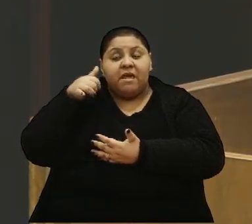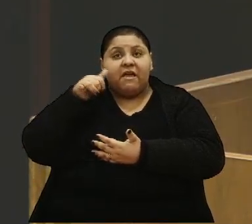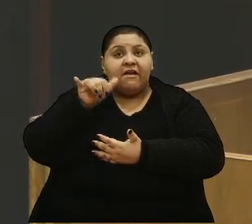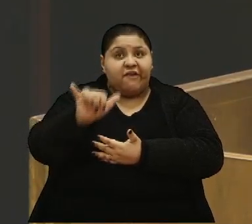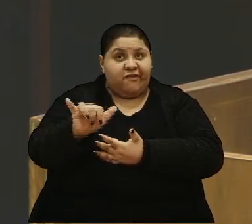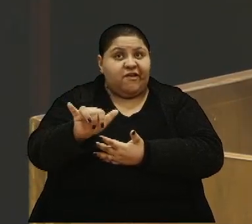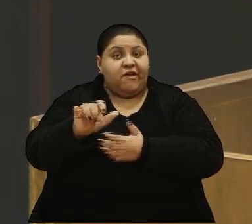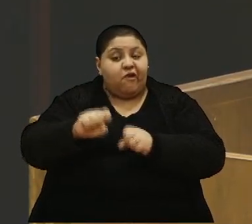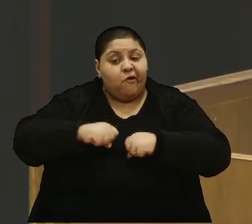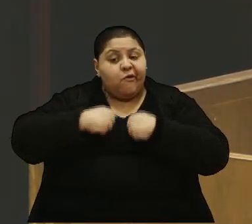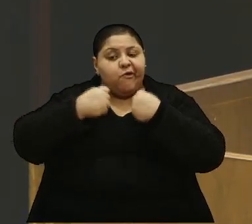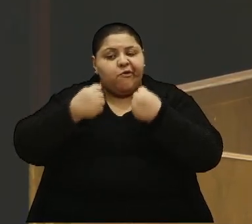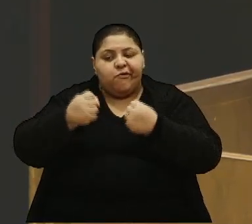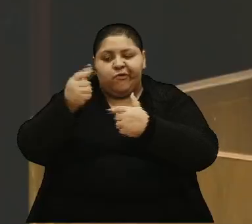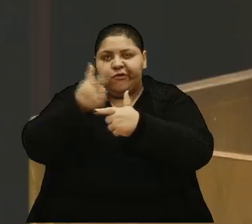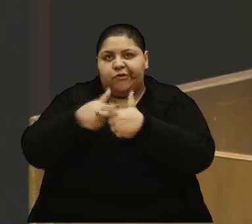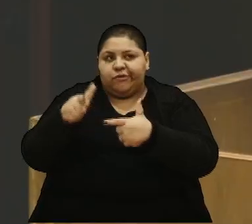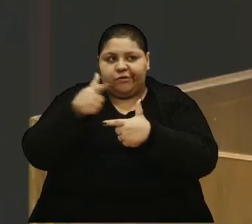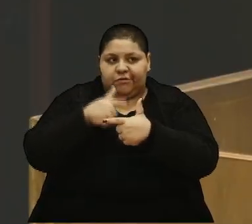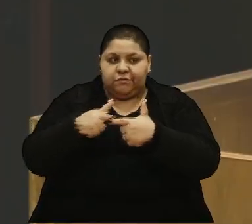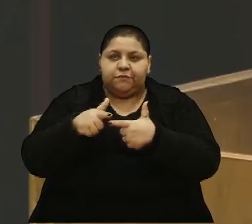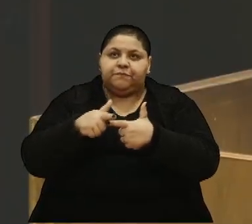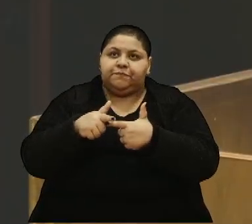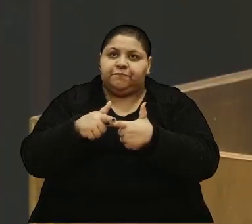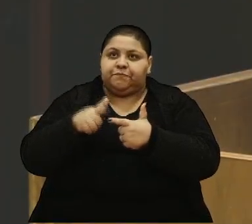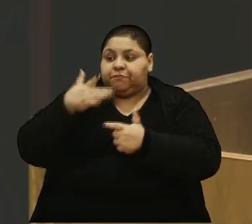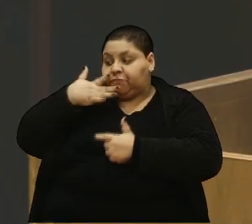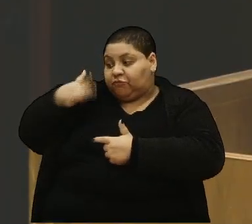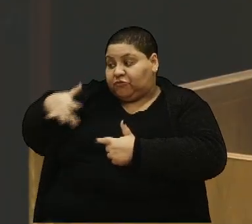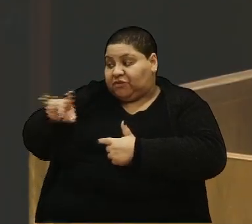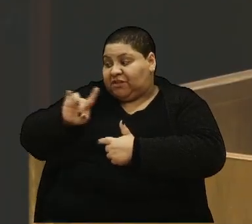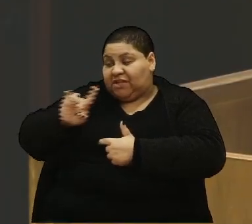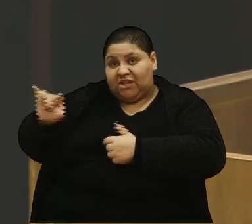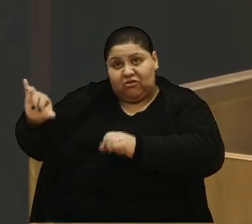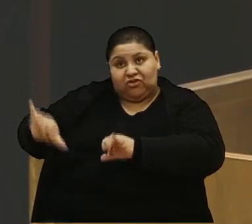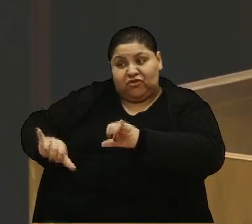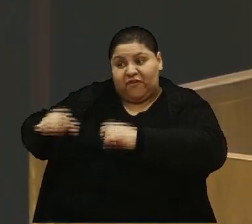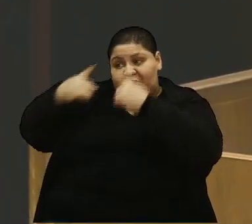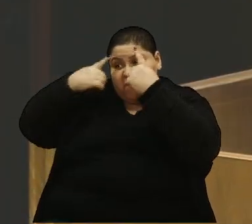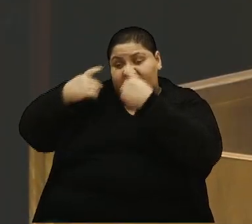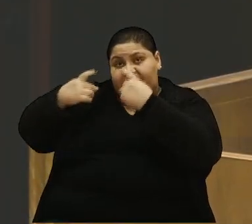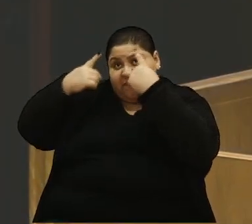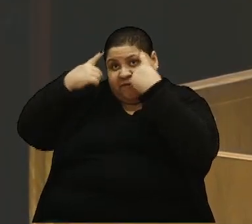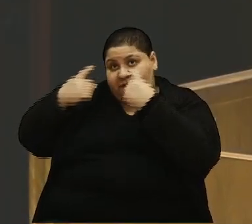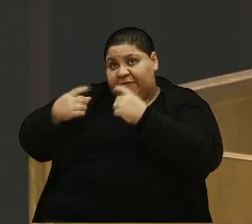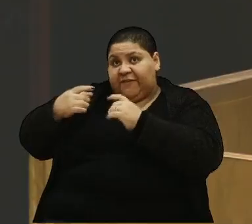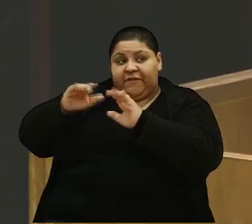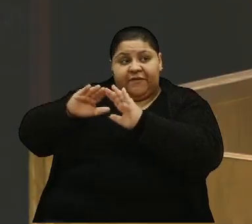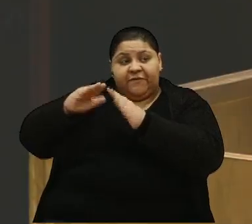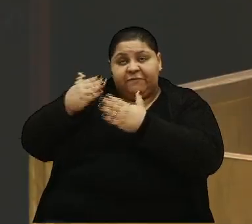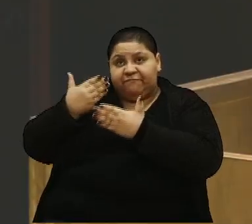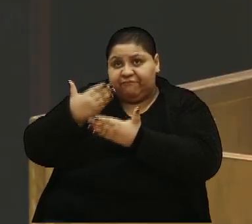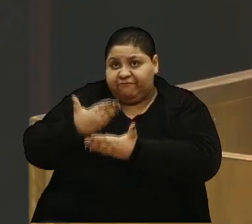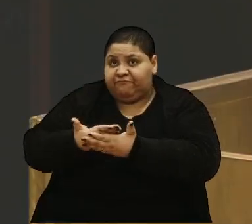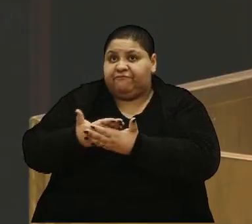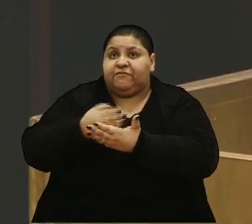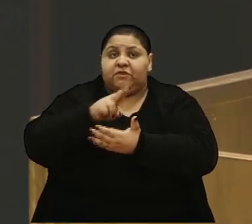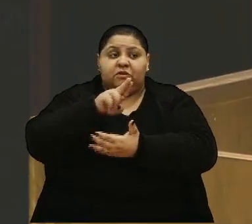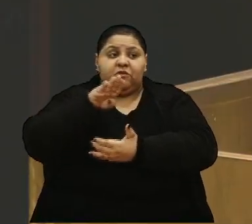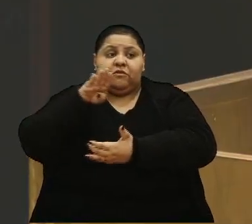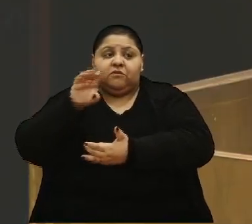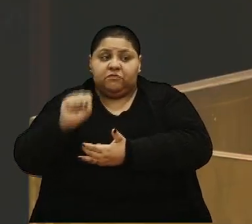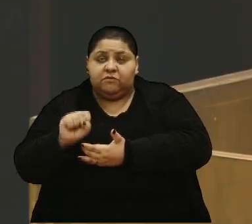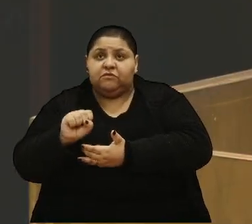para enfrentar o problema de uma criança não sofrer violência na escola, na